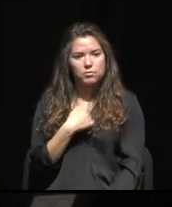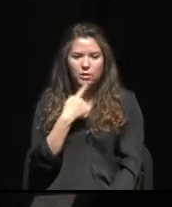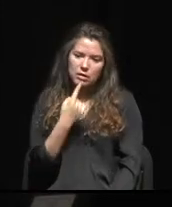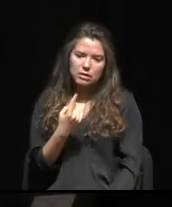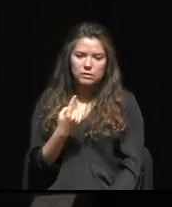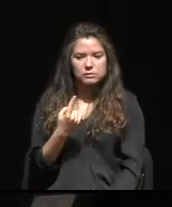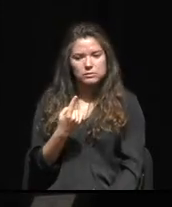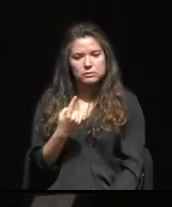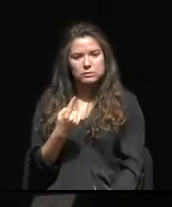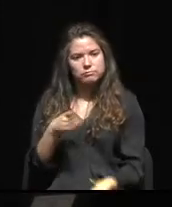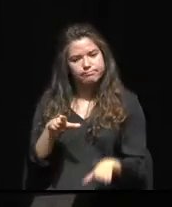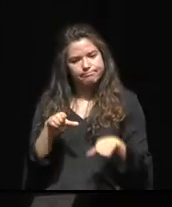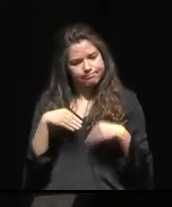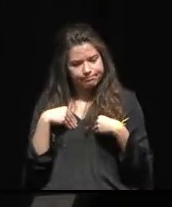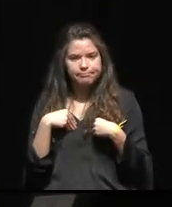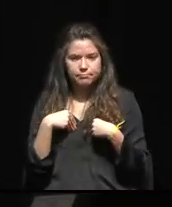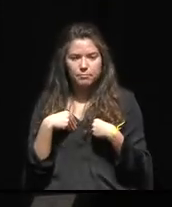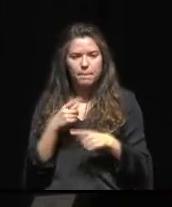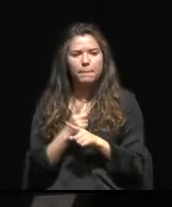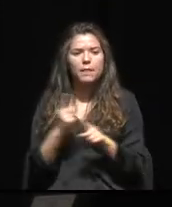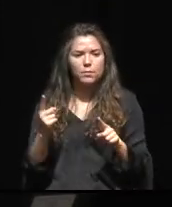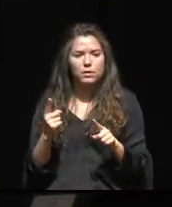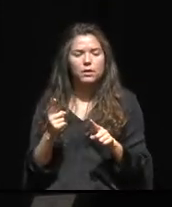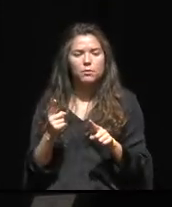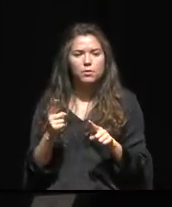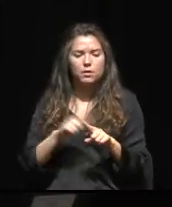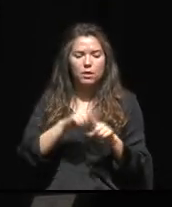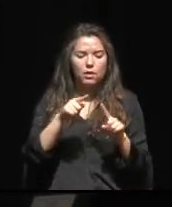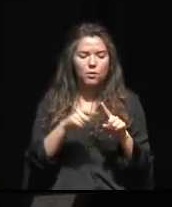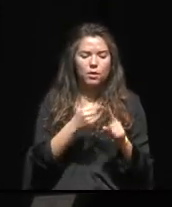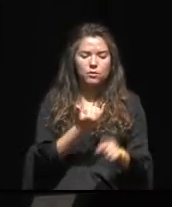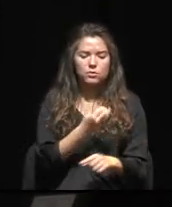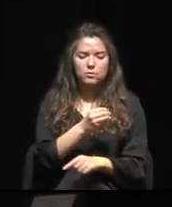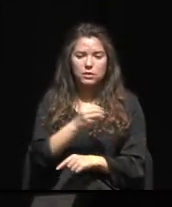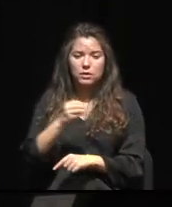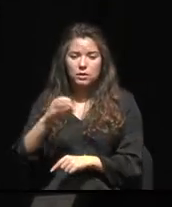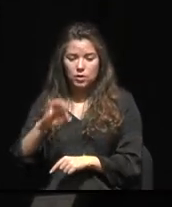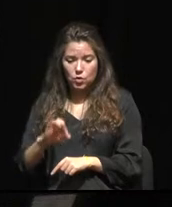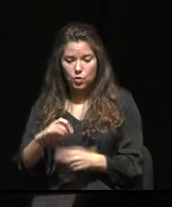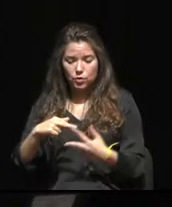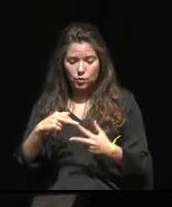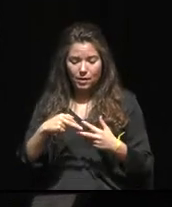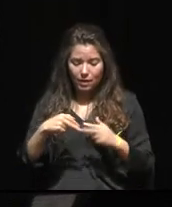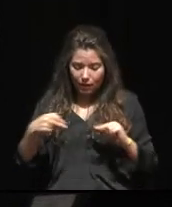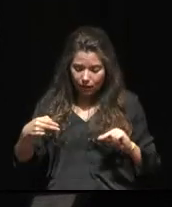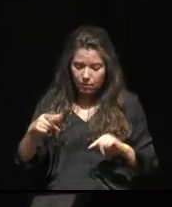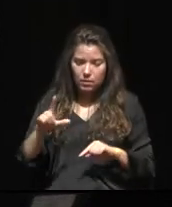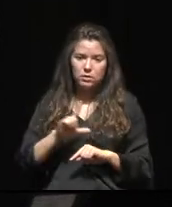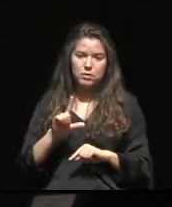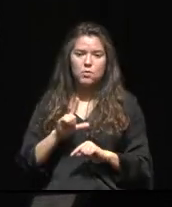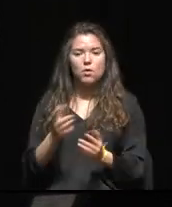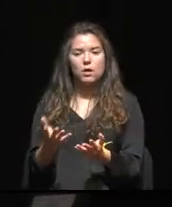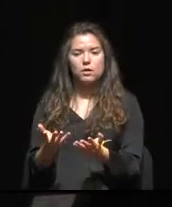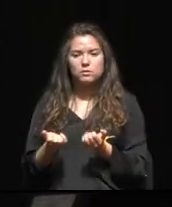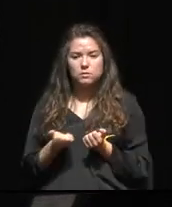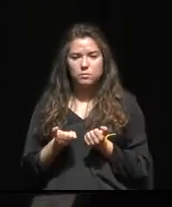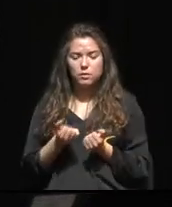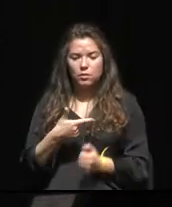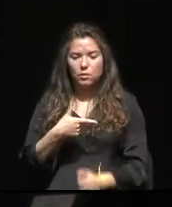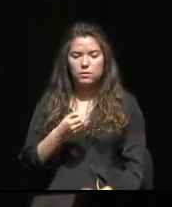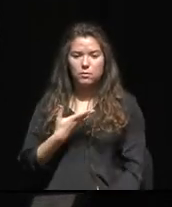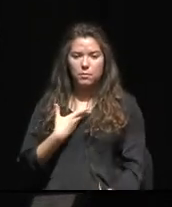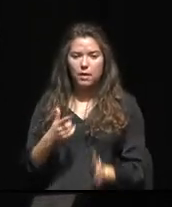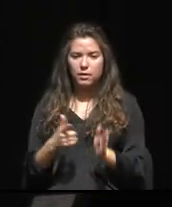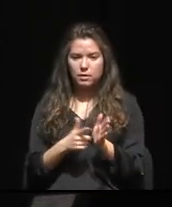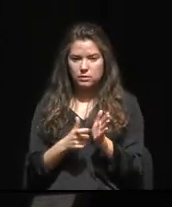eh acolhido porquê desde 2008 que a Câmara Municipal de Lisboa recebeu a Tapada